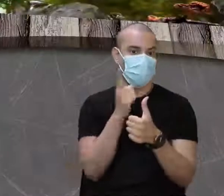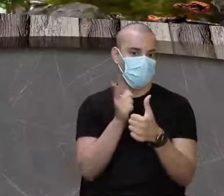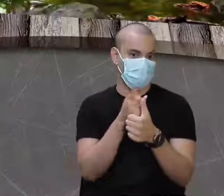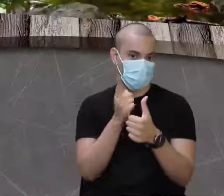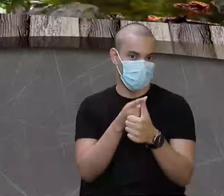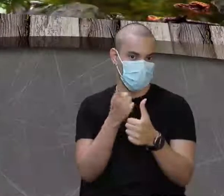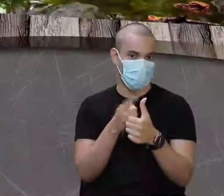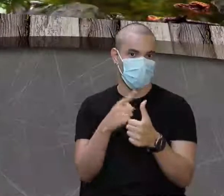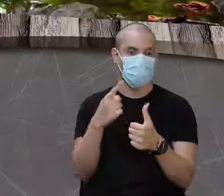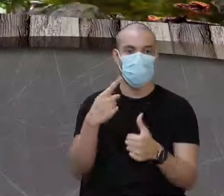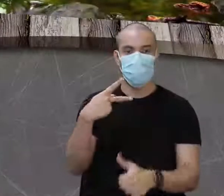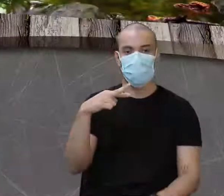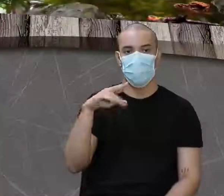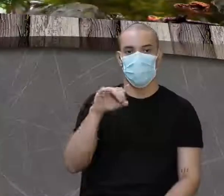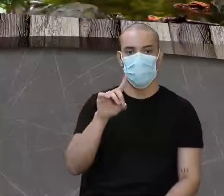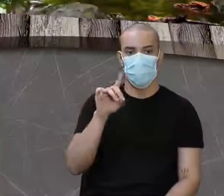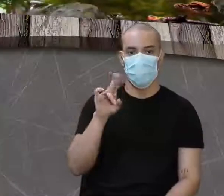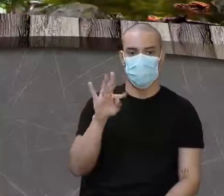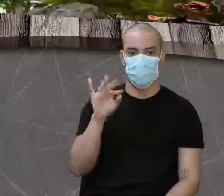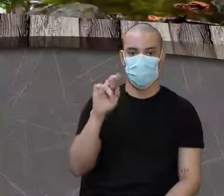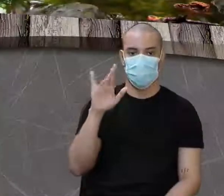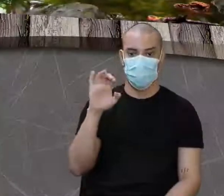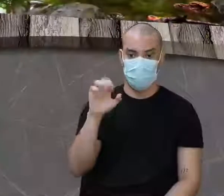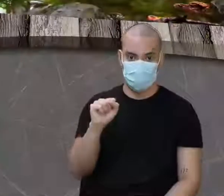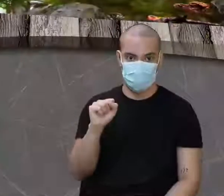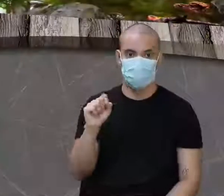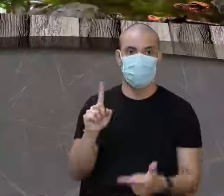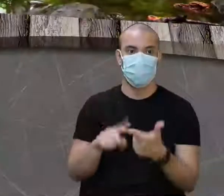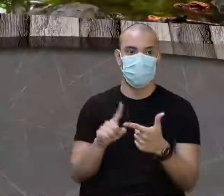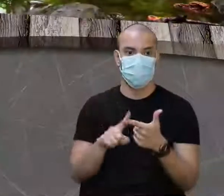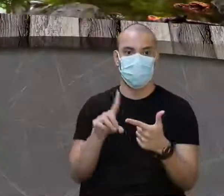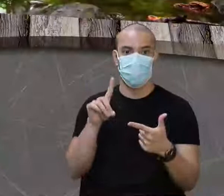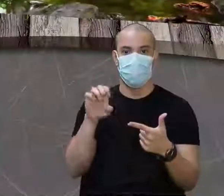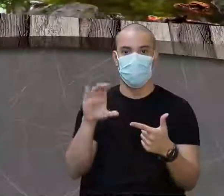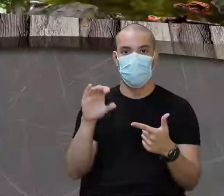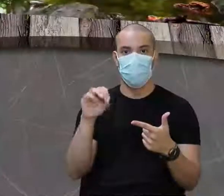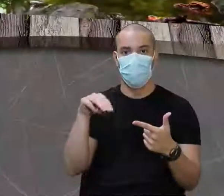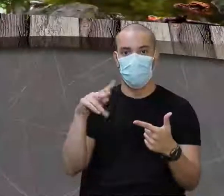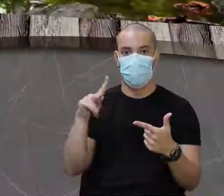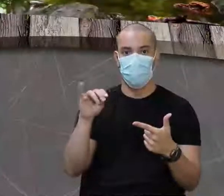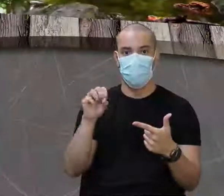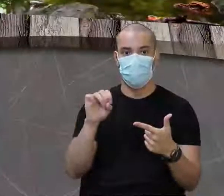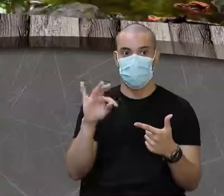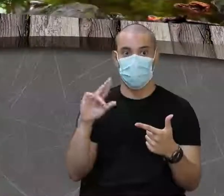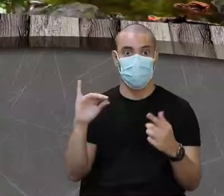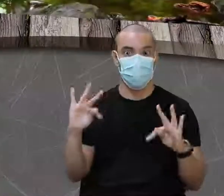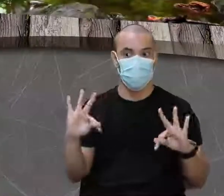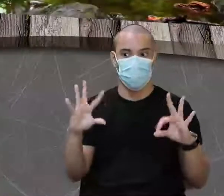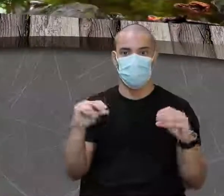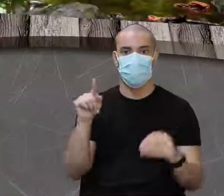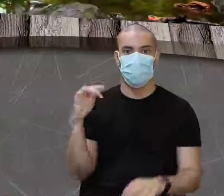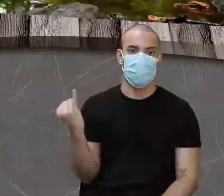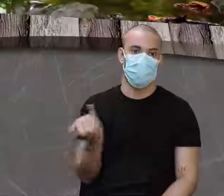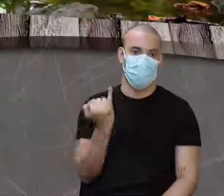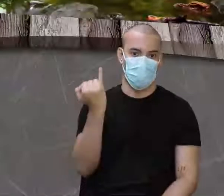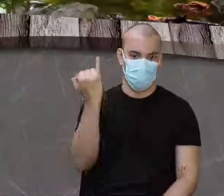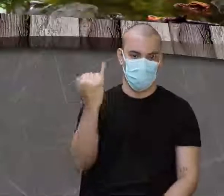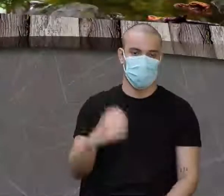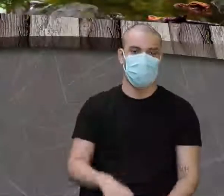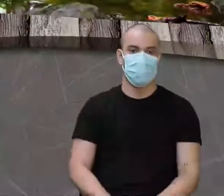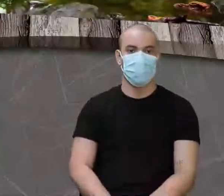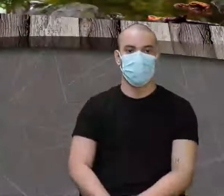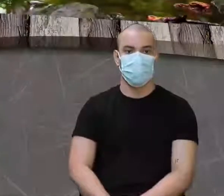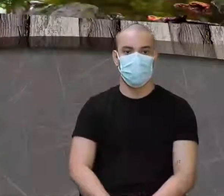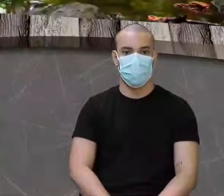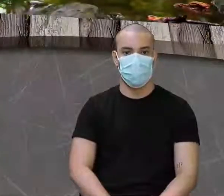os produtores, aí os consumidores e os decompositores. Todos eles têm uma importância. Todos eles